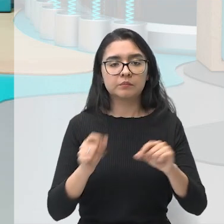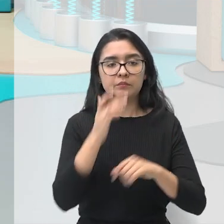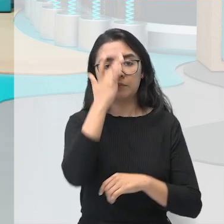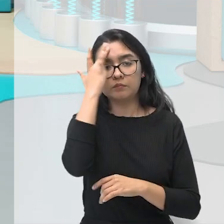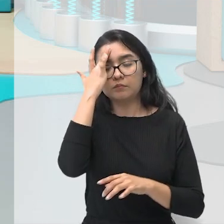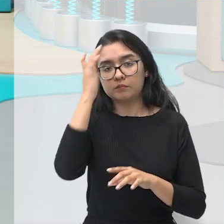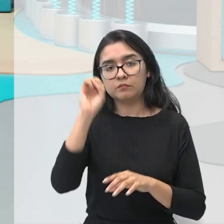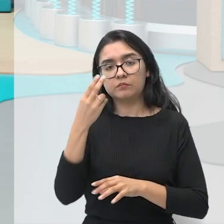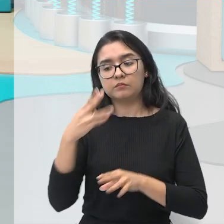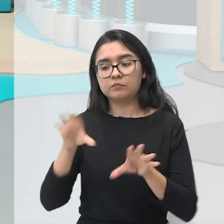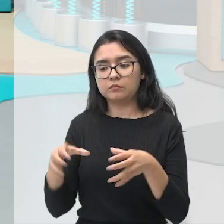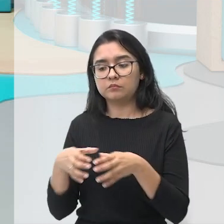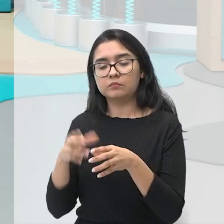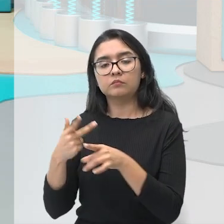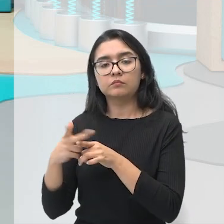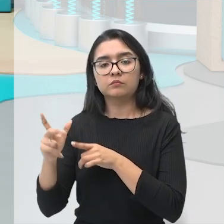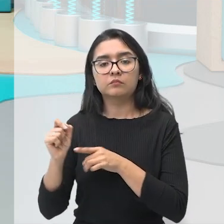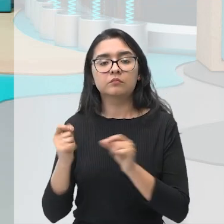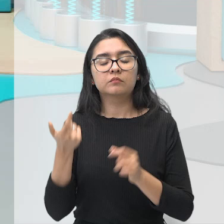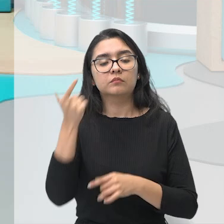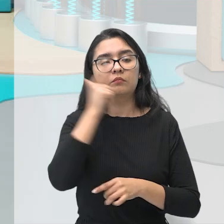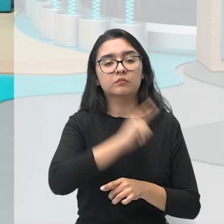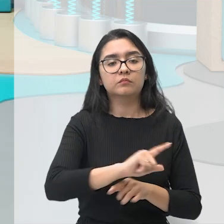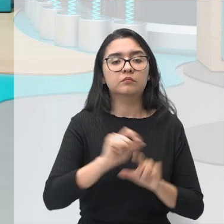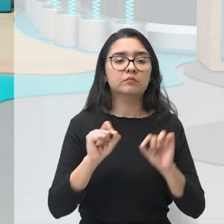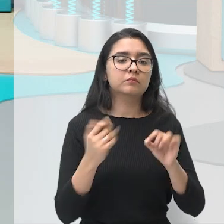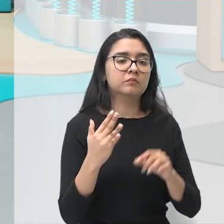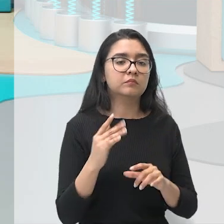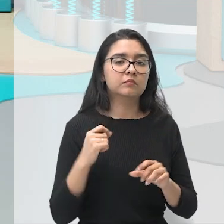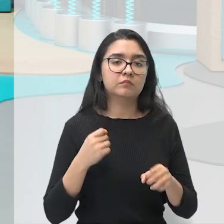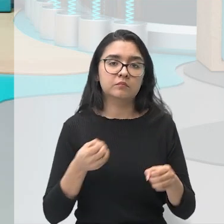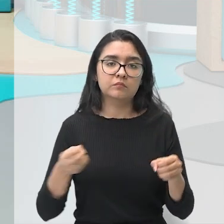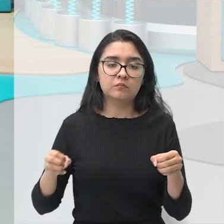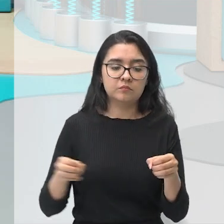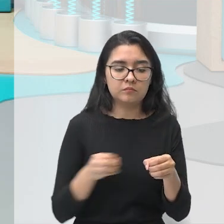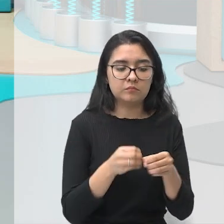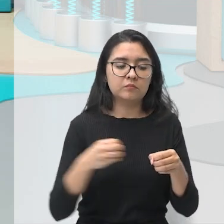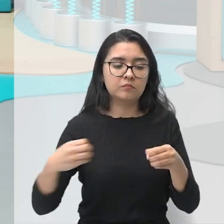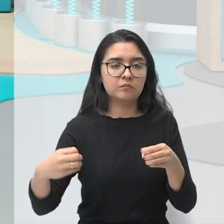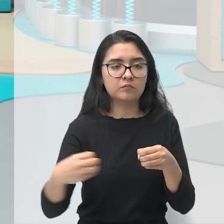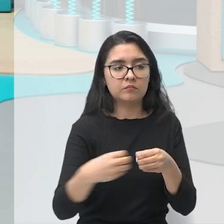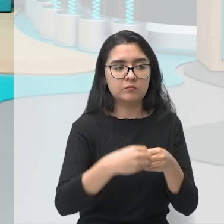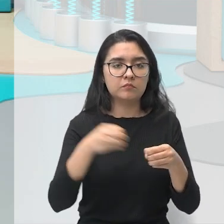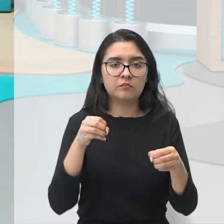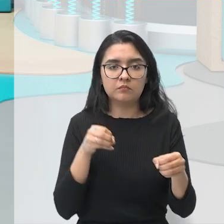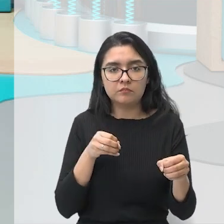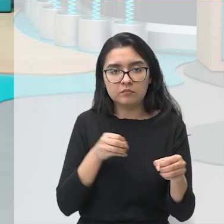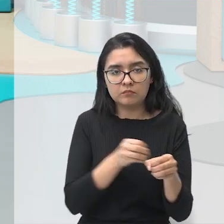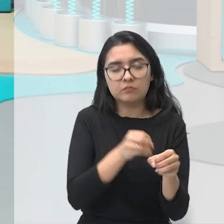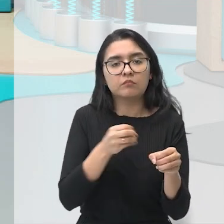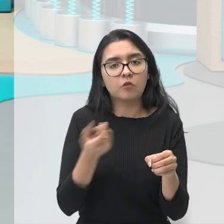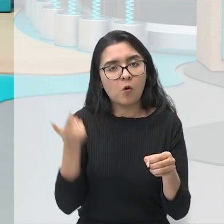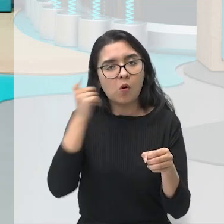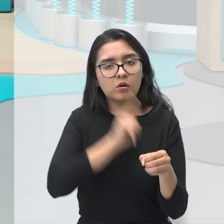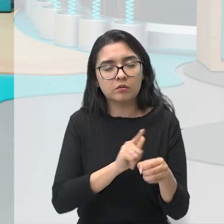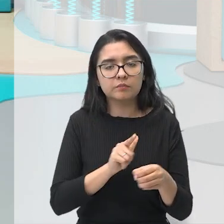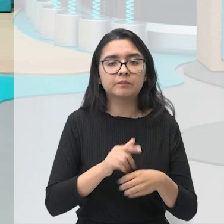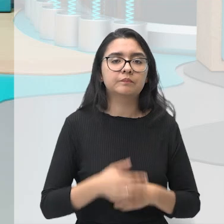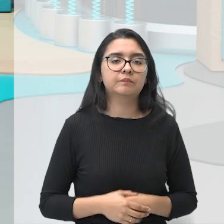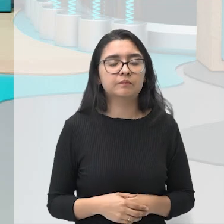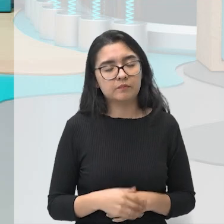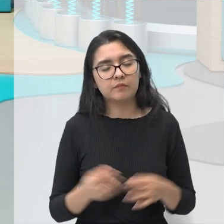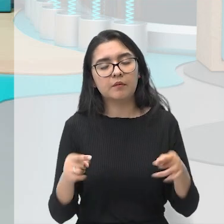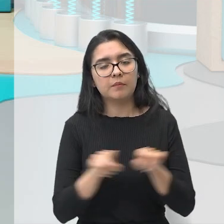jogador ou a equipe vencedora é aquela que conseguir aproximar mais bochas do ponto estabelecido e, consequentemente,